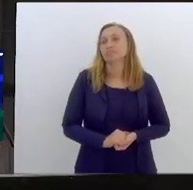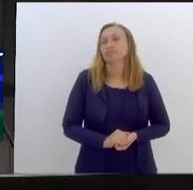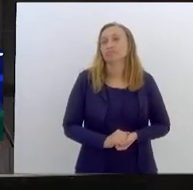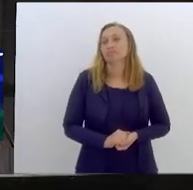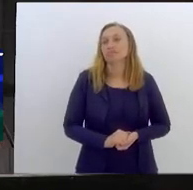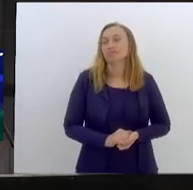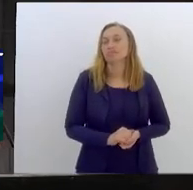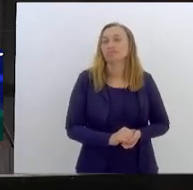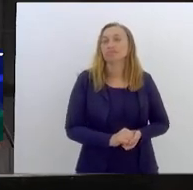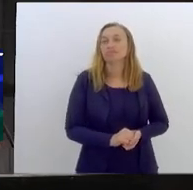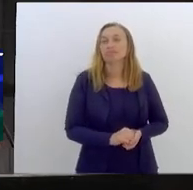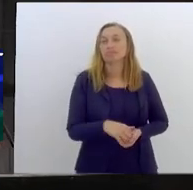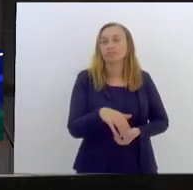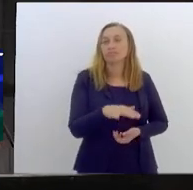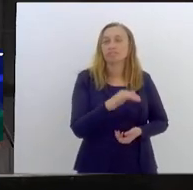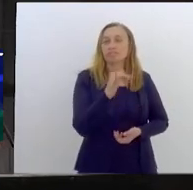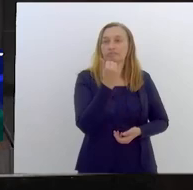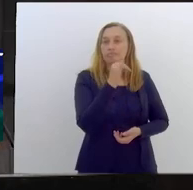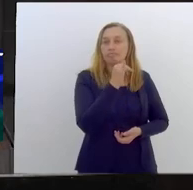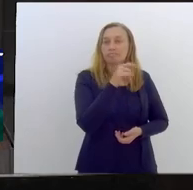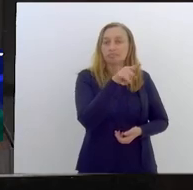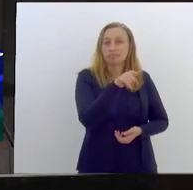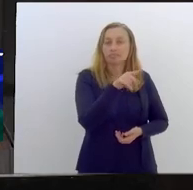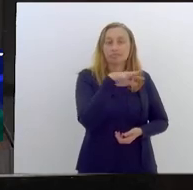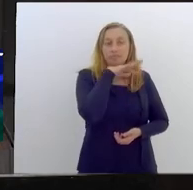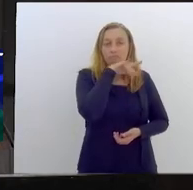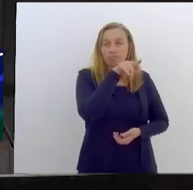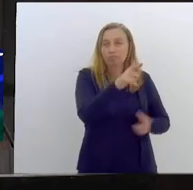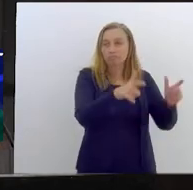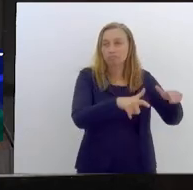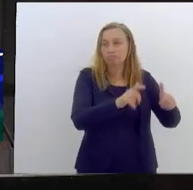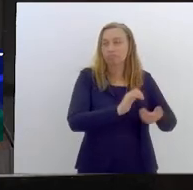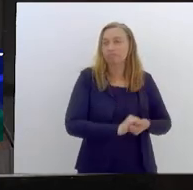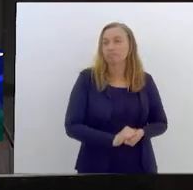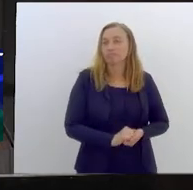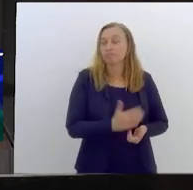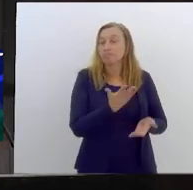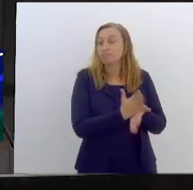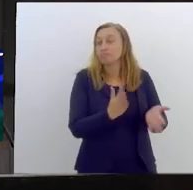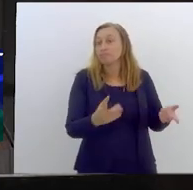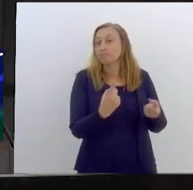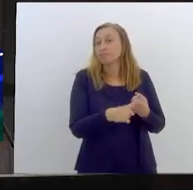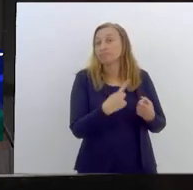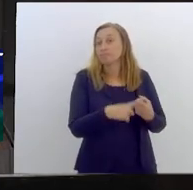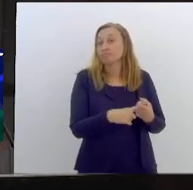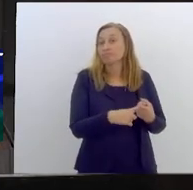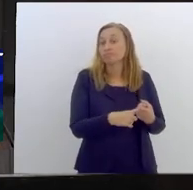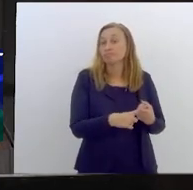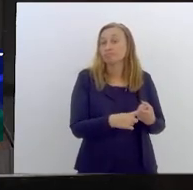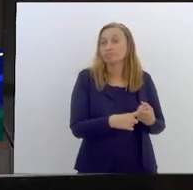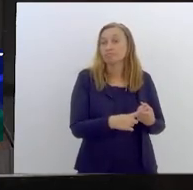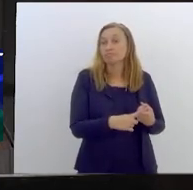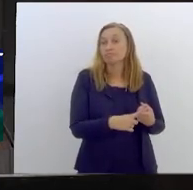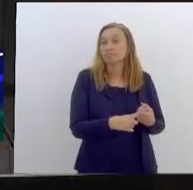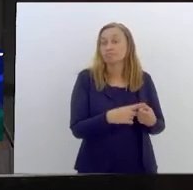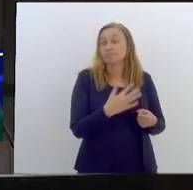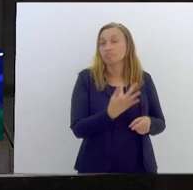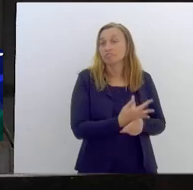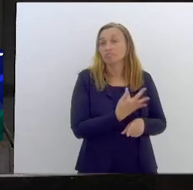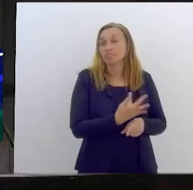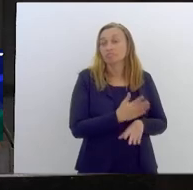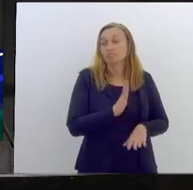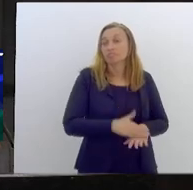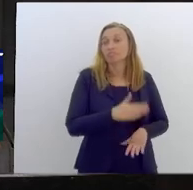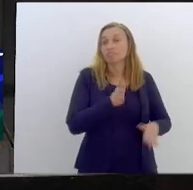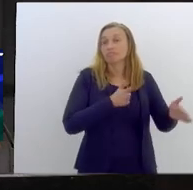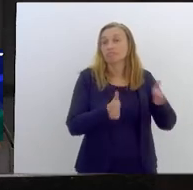rede elétrica está em péssimas condições. Vai acabar porque ele não aguentará mais um